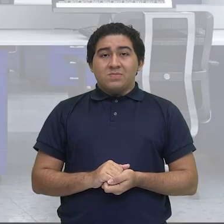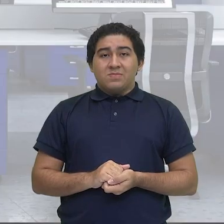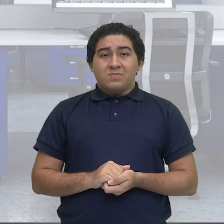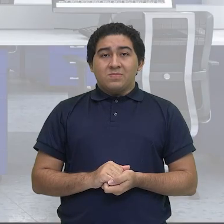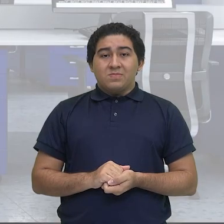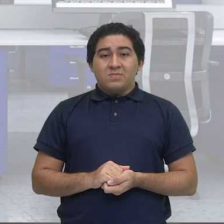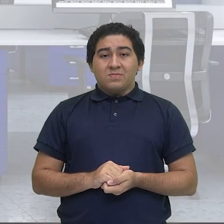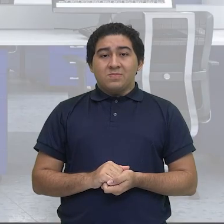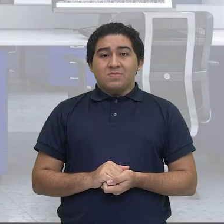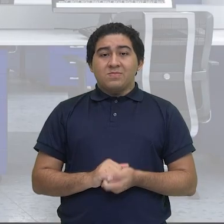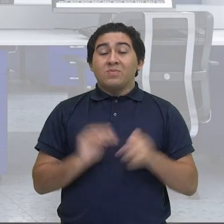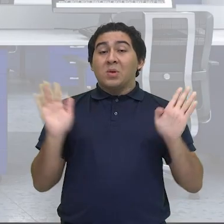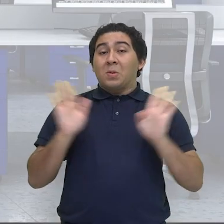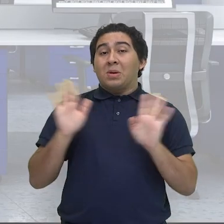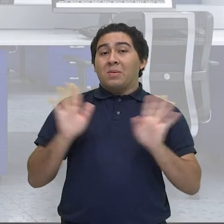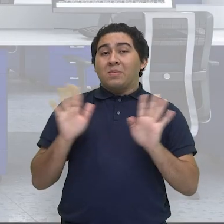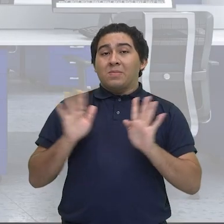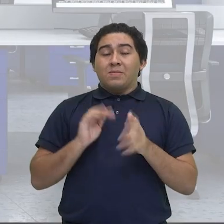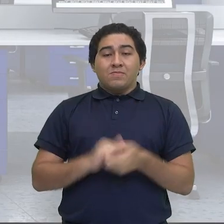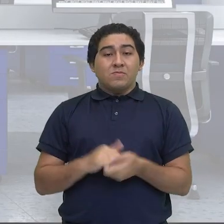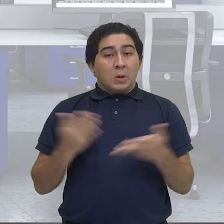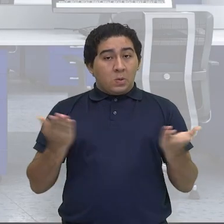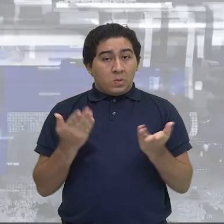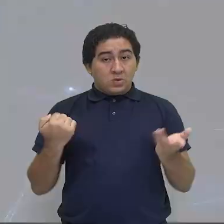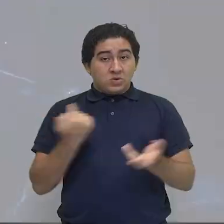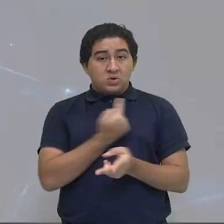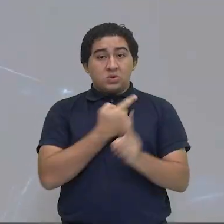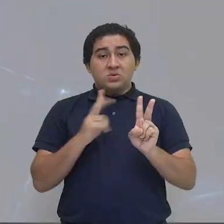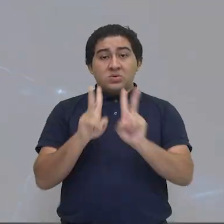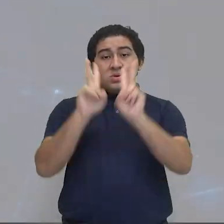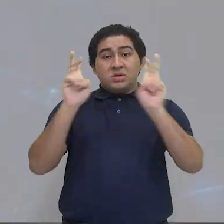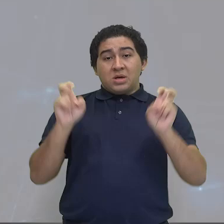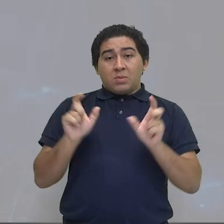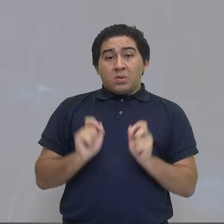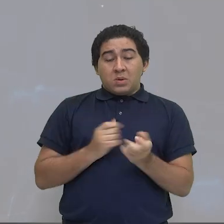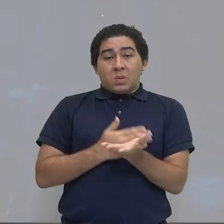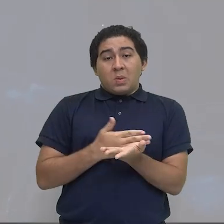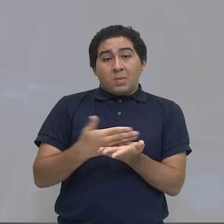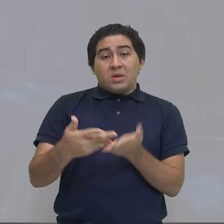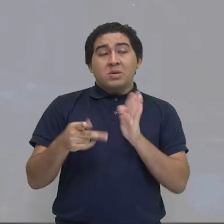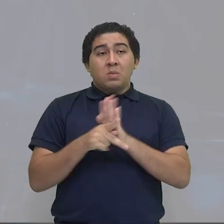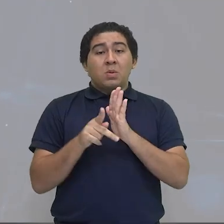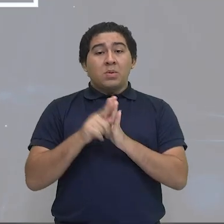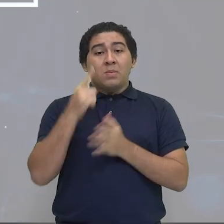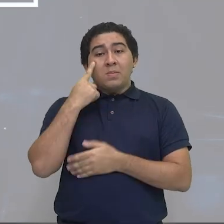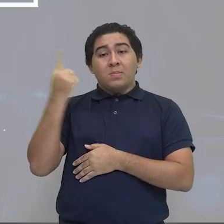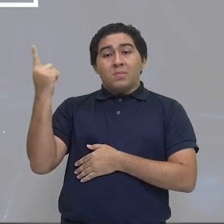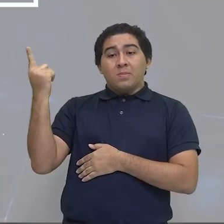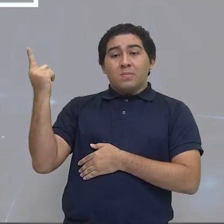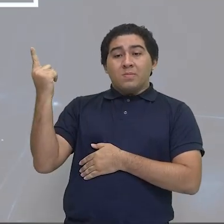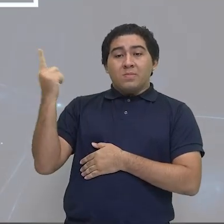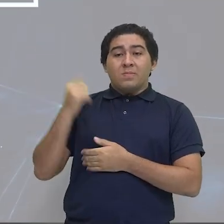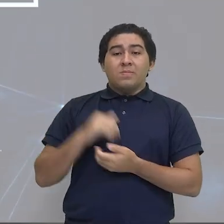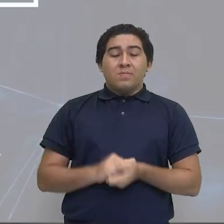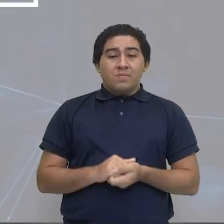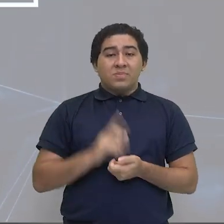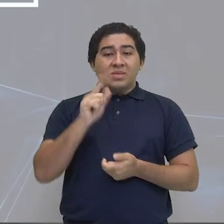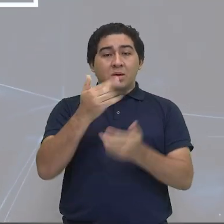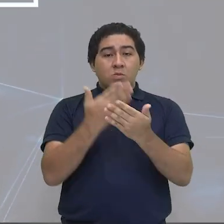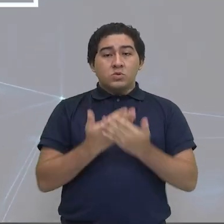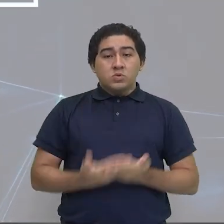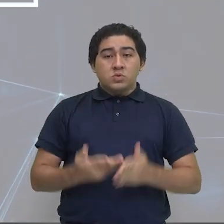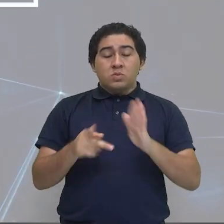Olá, pessoal! Hoje estamos falando e iniciando a eletrodinâmica. É o estudo das